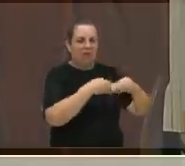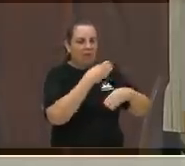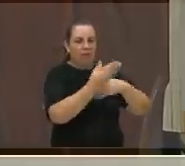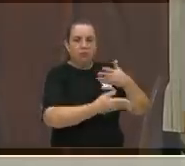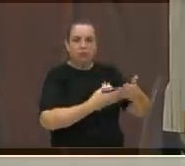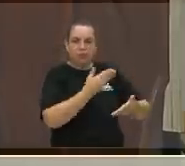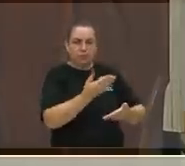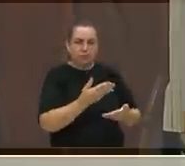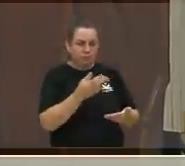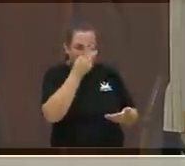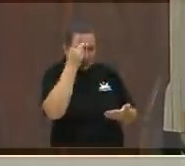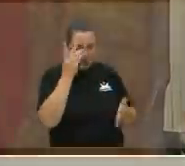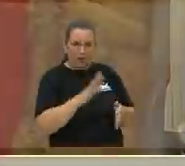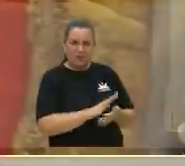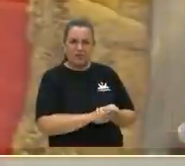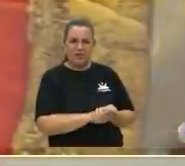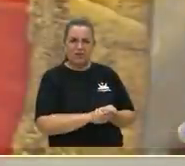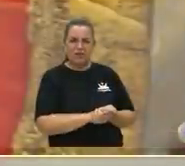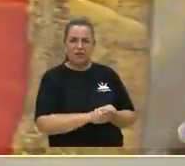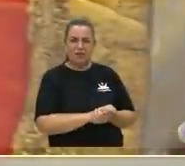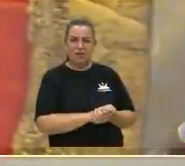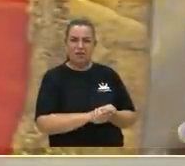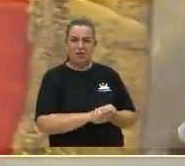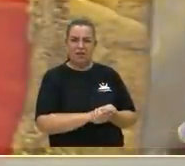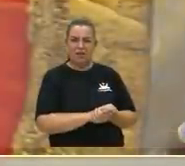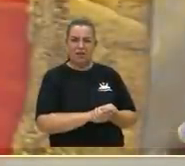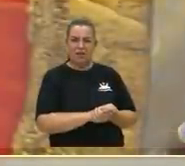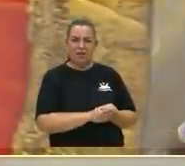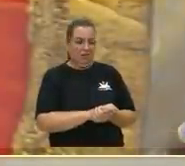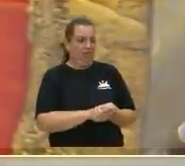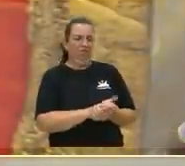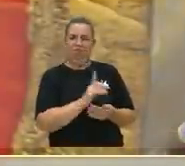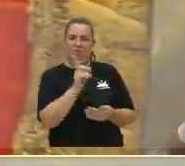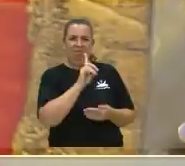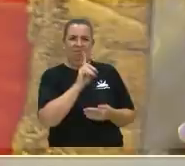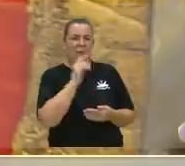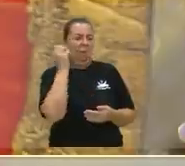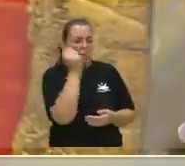coração santos chega de amor e de piedade não matar